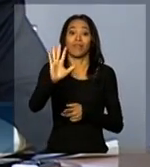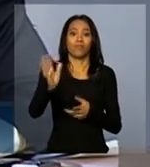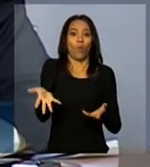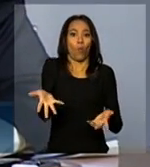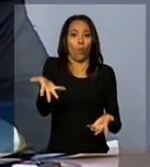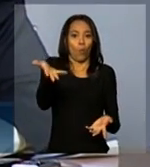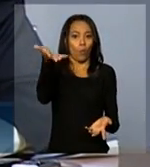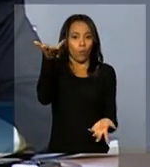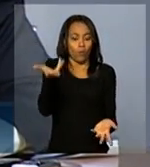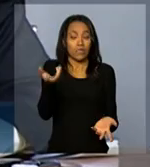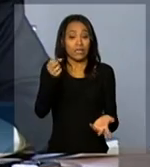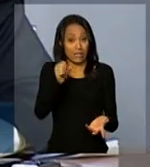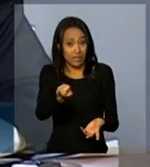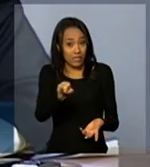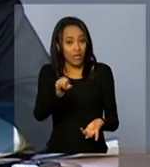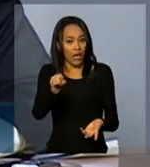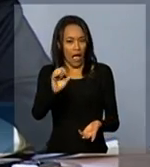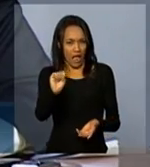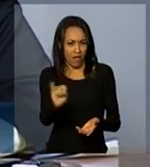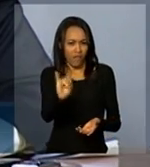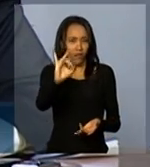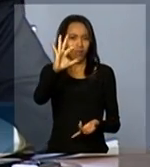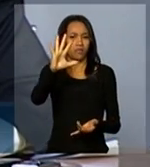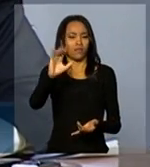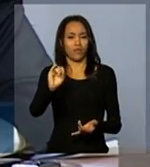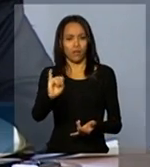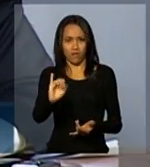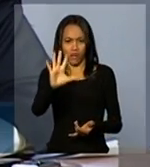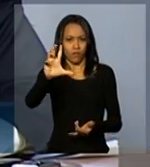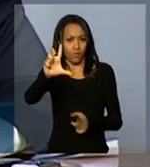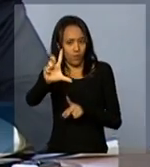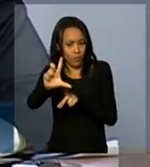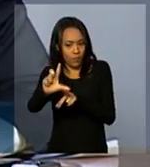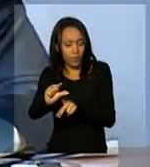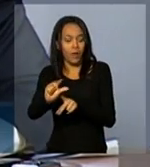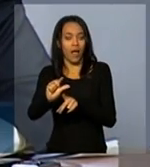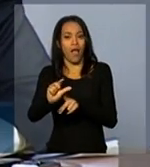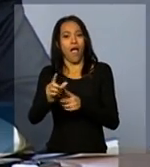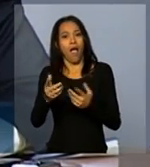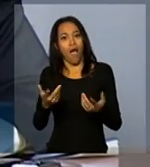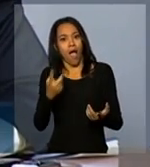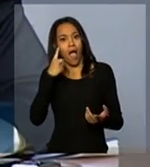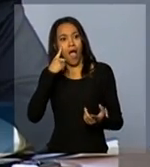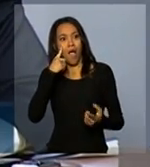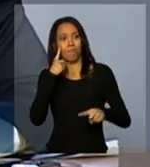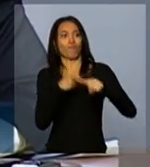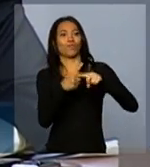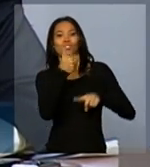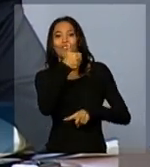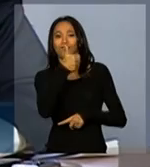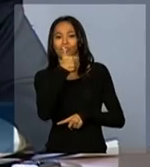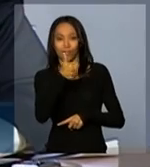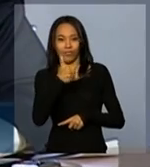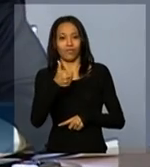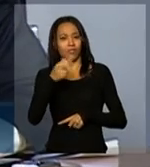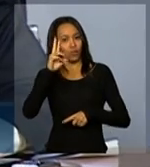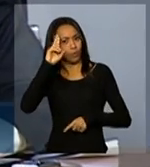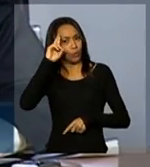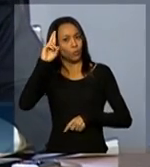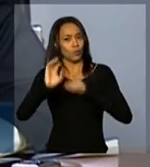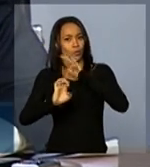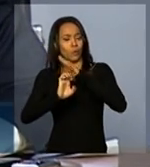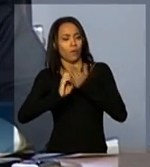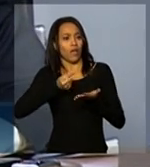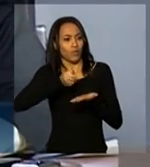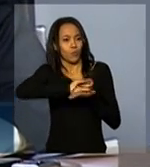que a inflação vai ser reduzida, né, isto causa uma perspectiva positiva. Então, existe um paradoxo